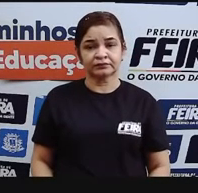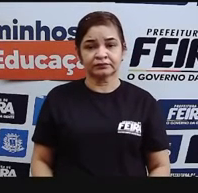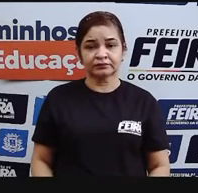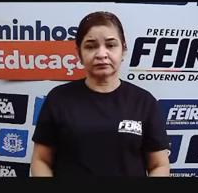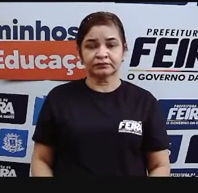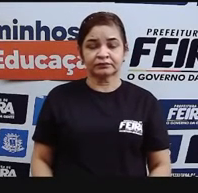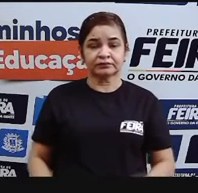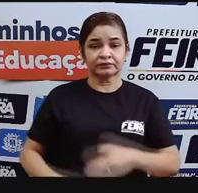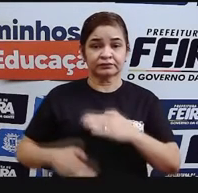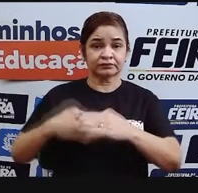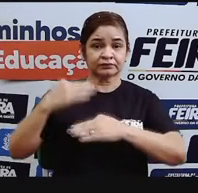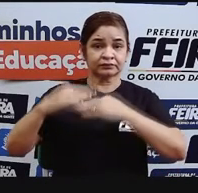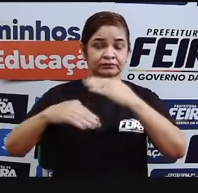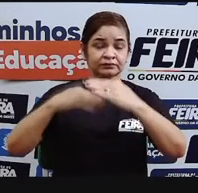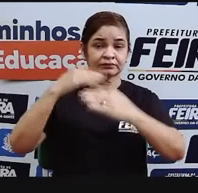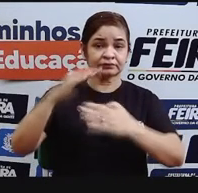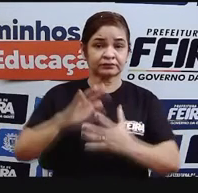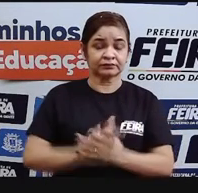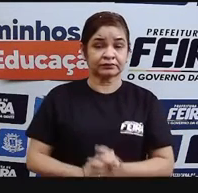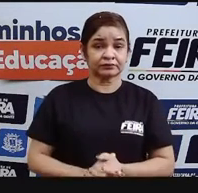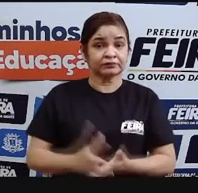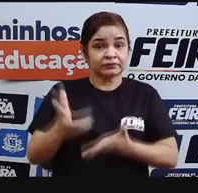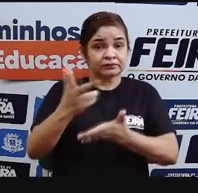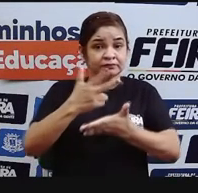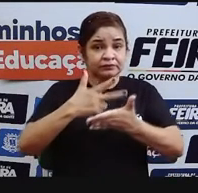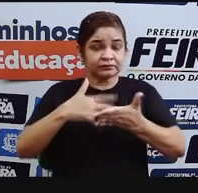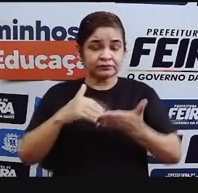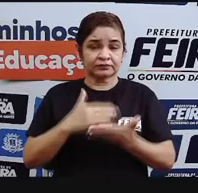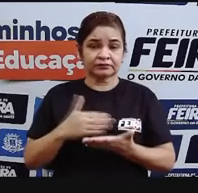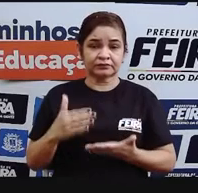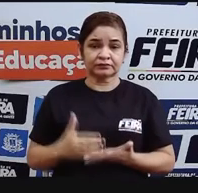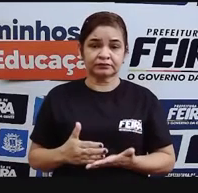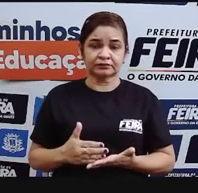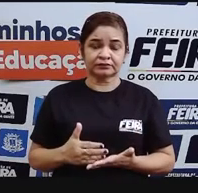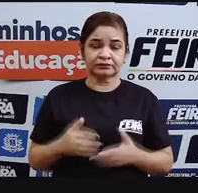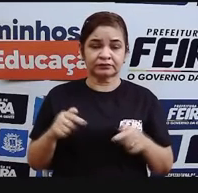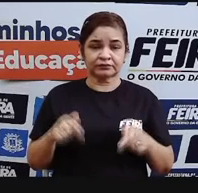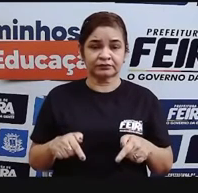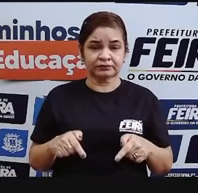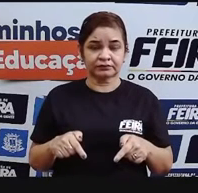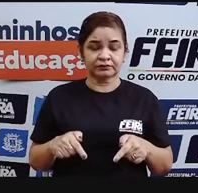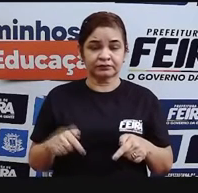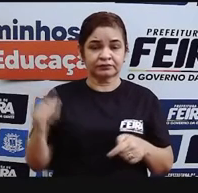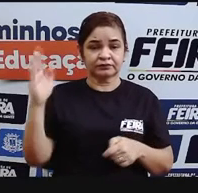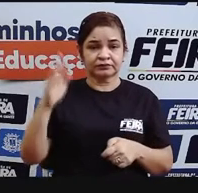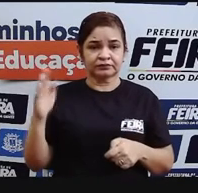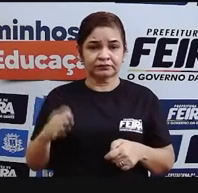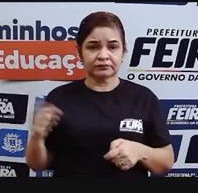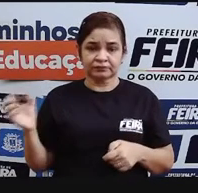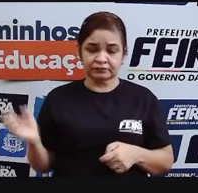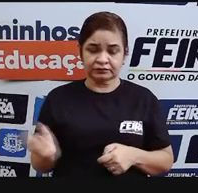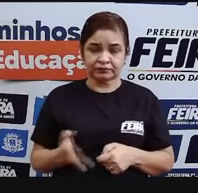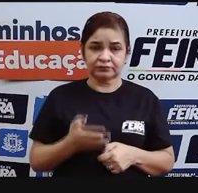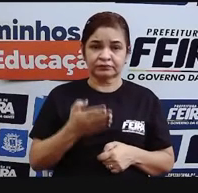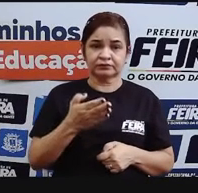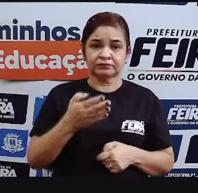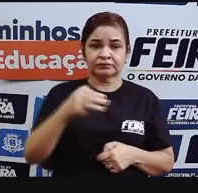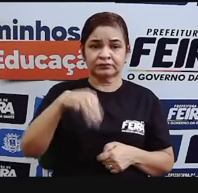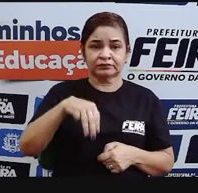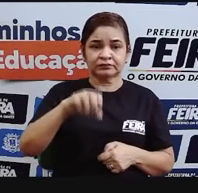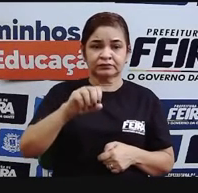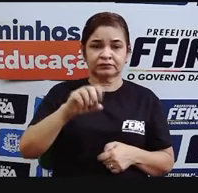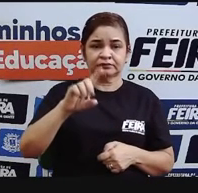as precursoras de um movimento de arte aqui no Brasil chamado modernismo. Então, elas estavam